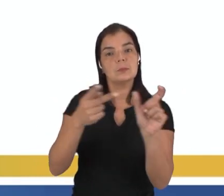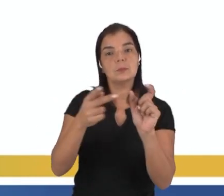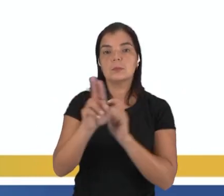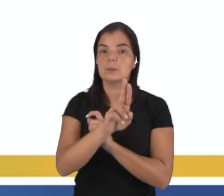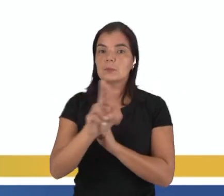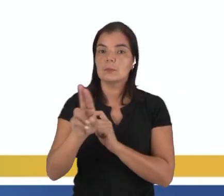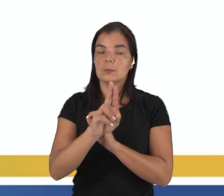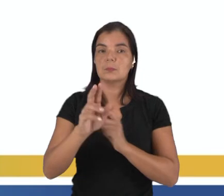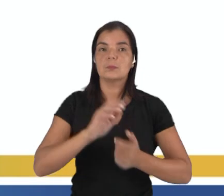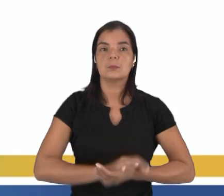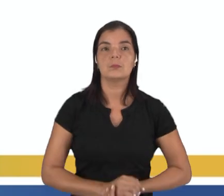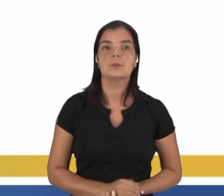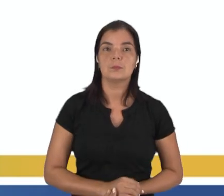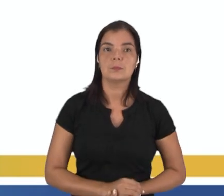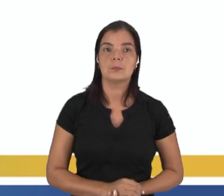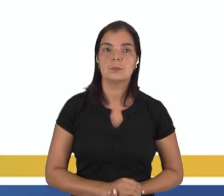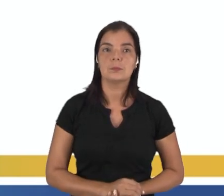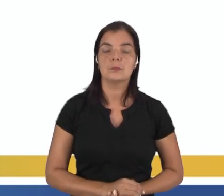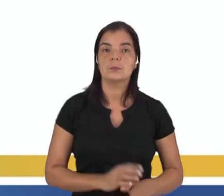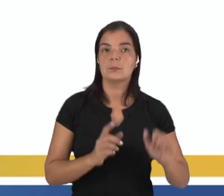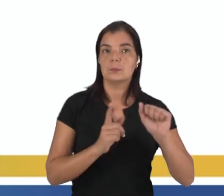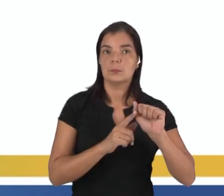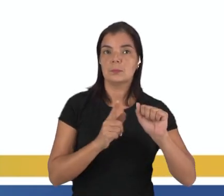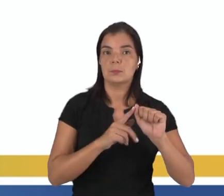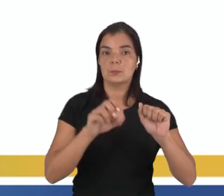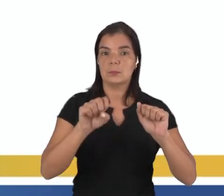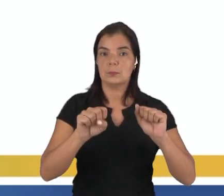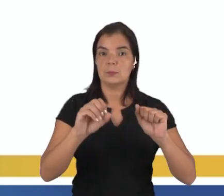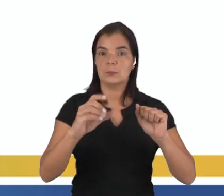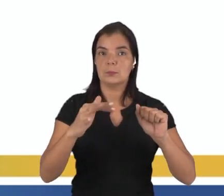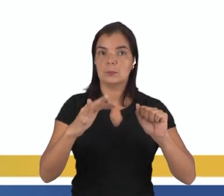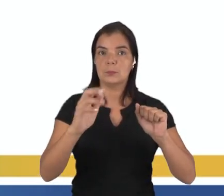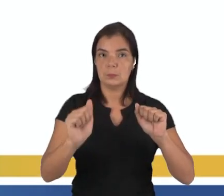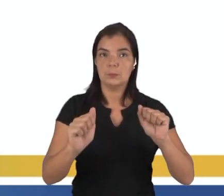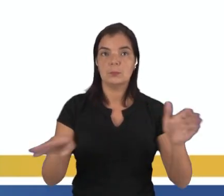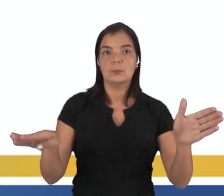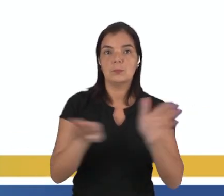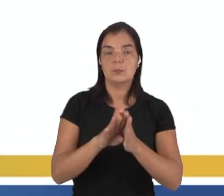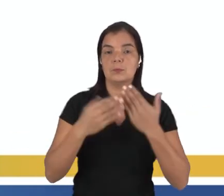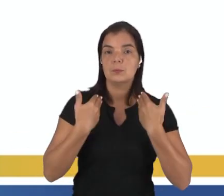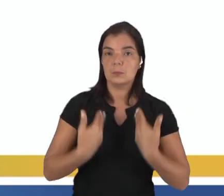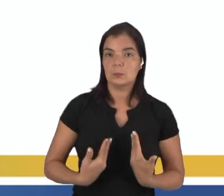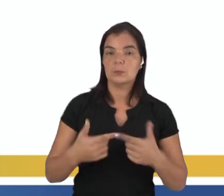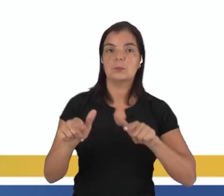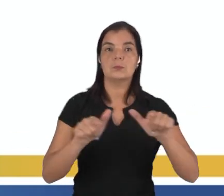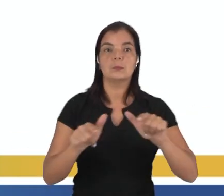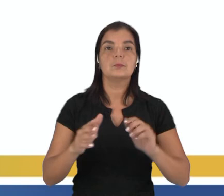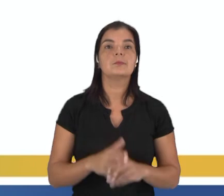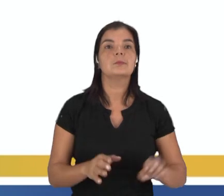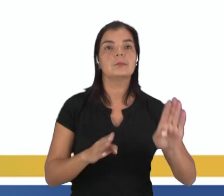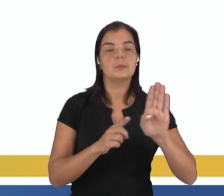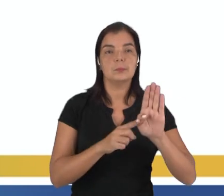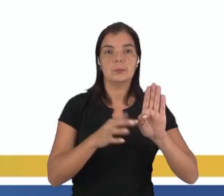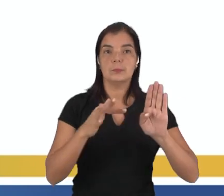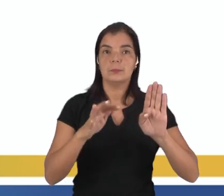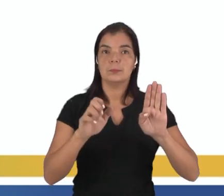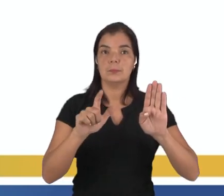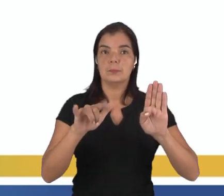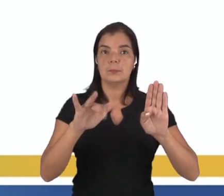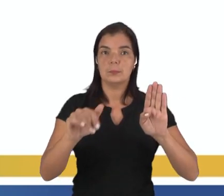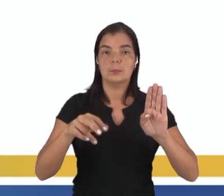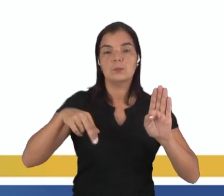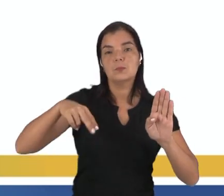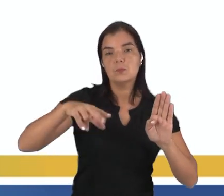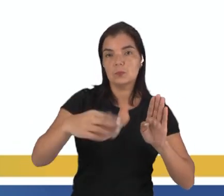temos um predicado nominal? Vamos lá. A. Sofia chegou cansada ao trabalho. B.